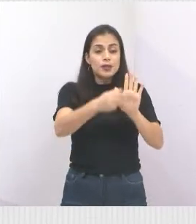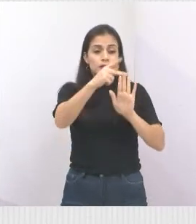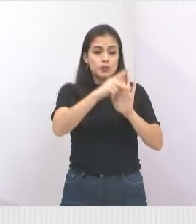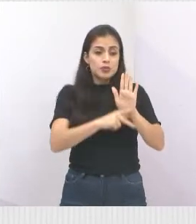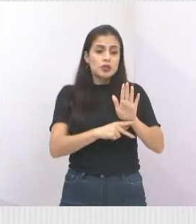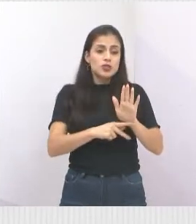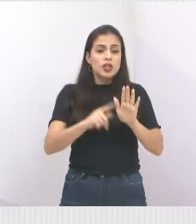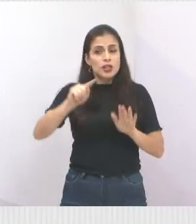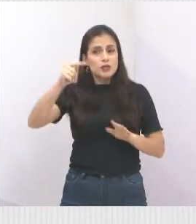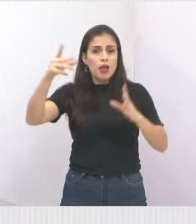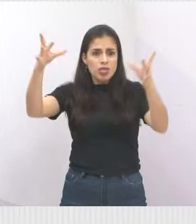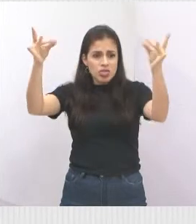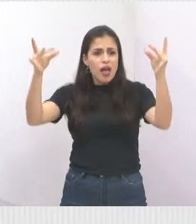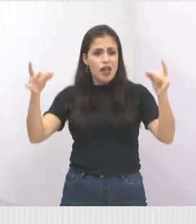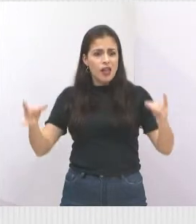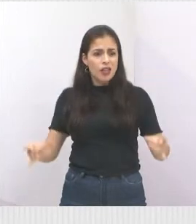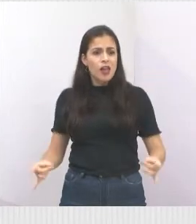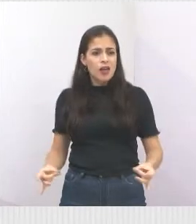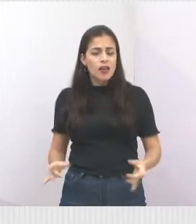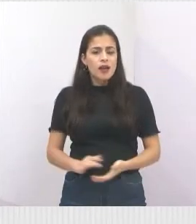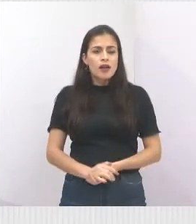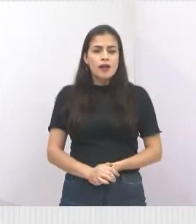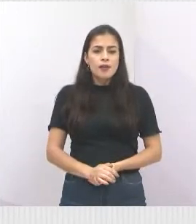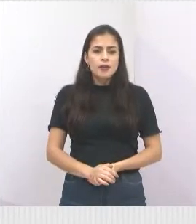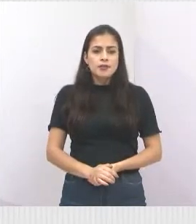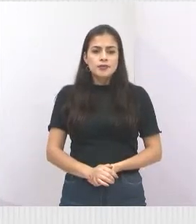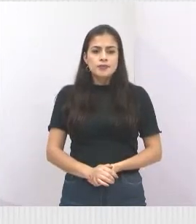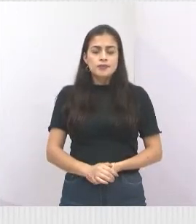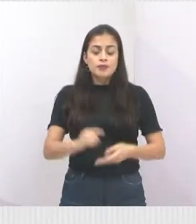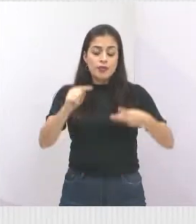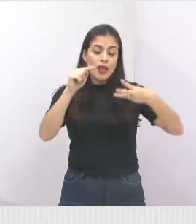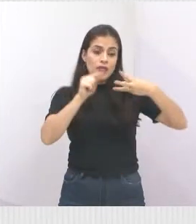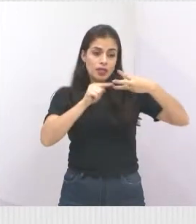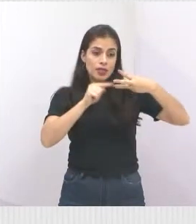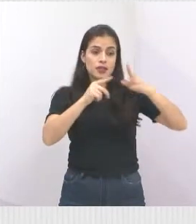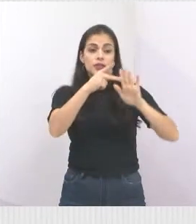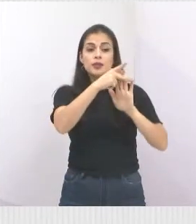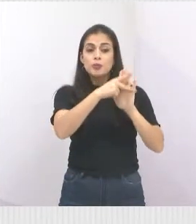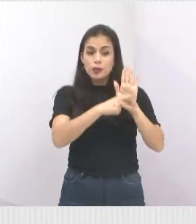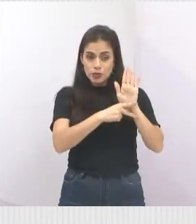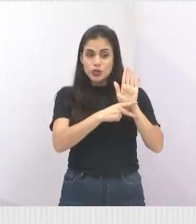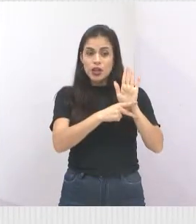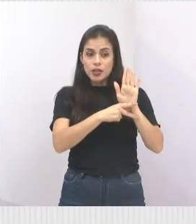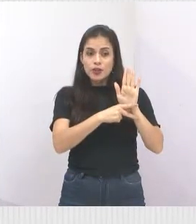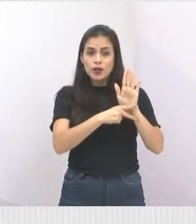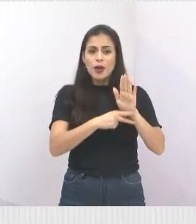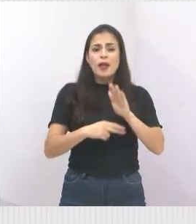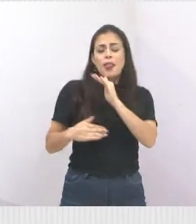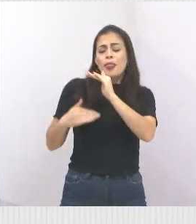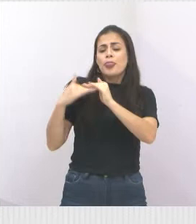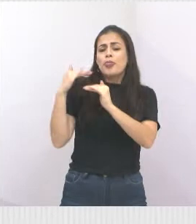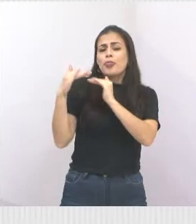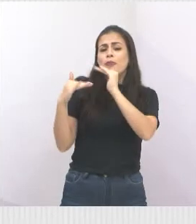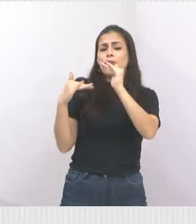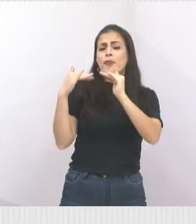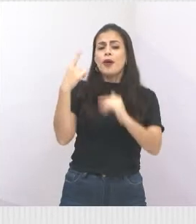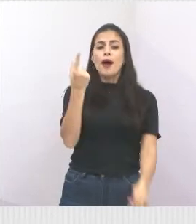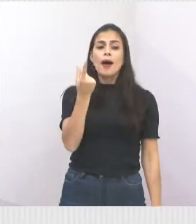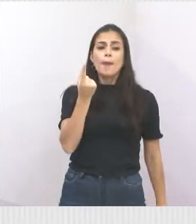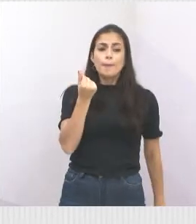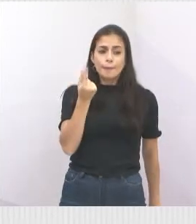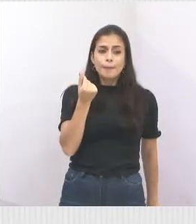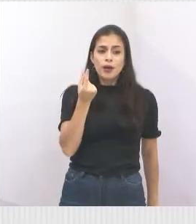mais o desenvolvimento econômico terceiro projeto nós estamos numa fase de